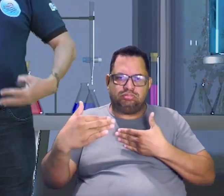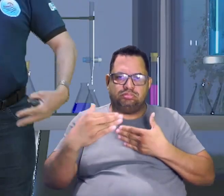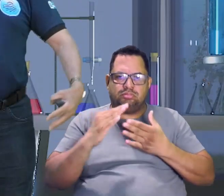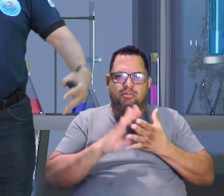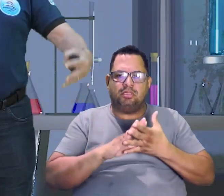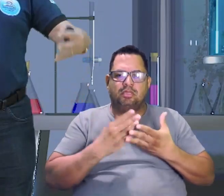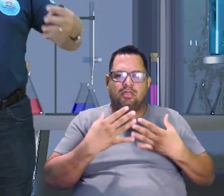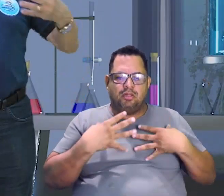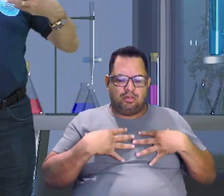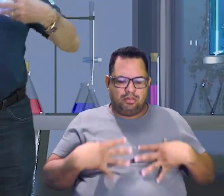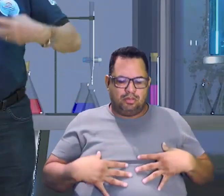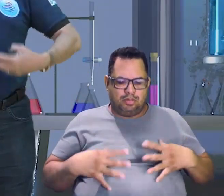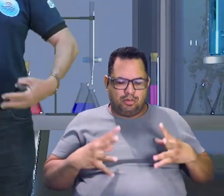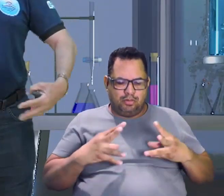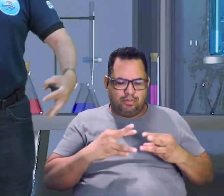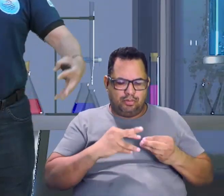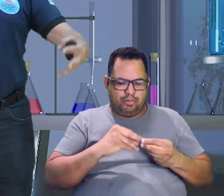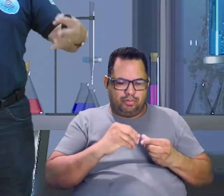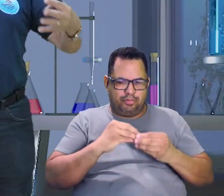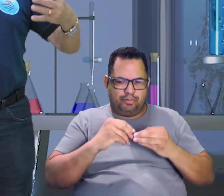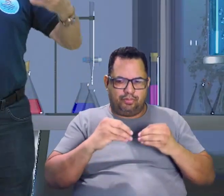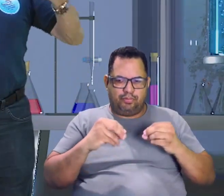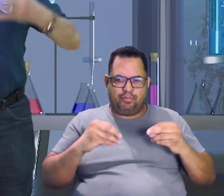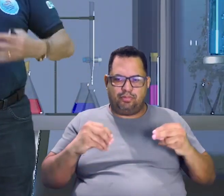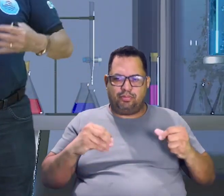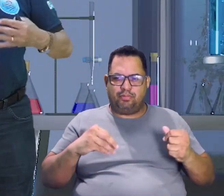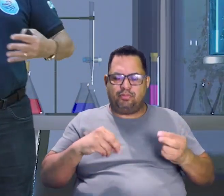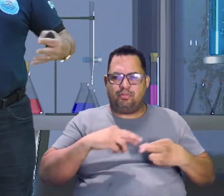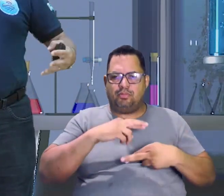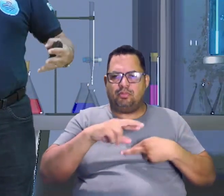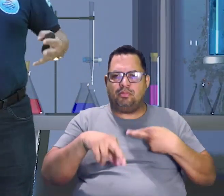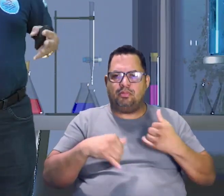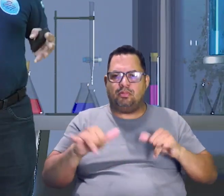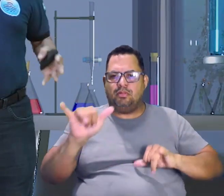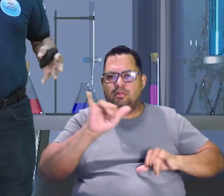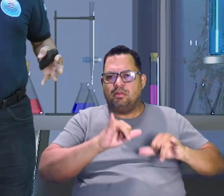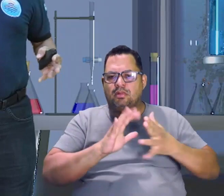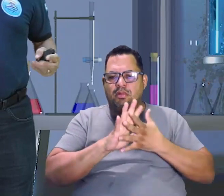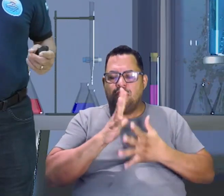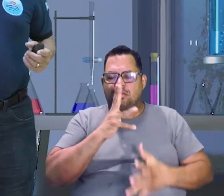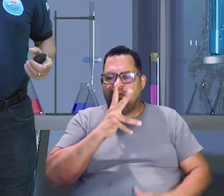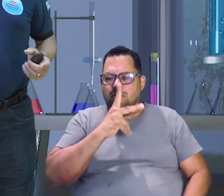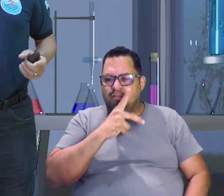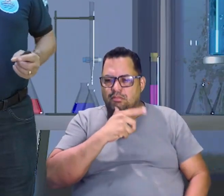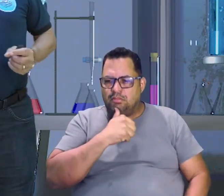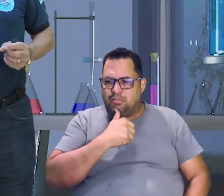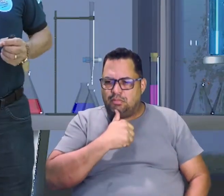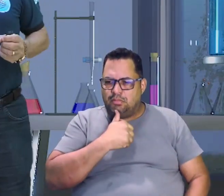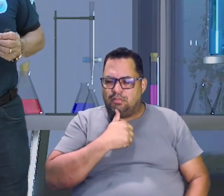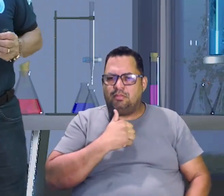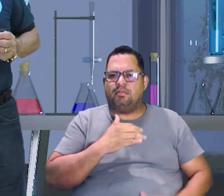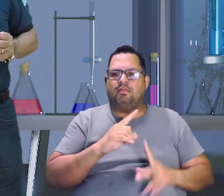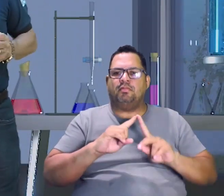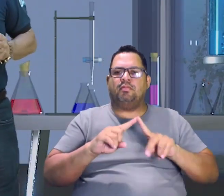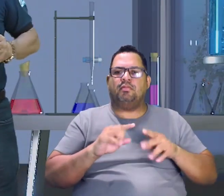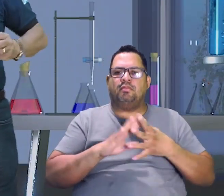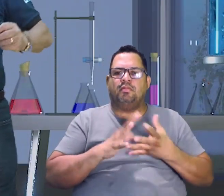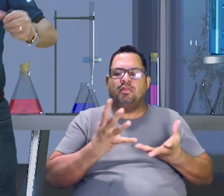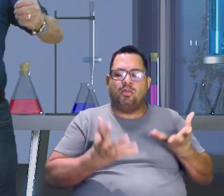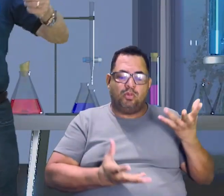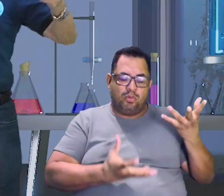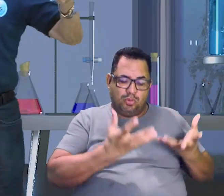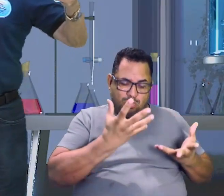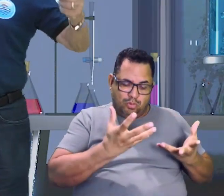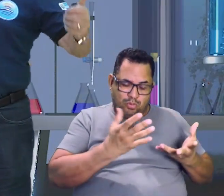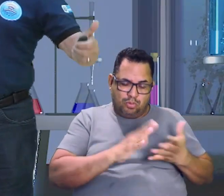vai se decompondo, que também são reações químicas, porém de maneira lenta. Mas, seja cremada